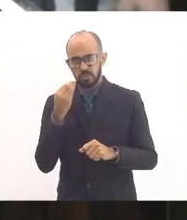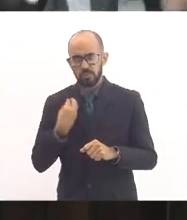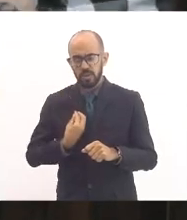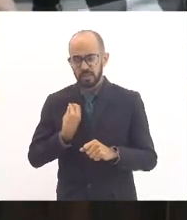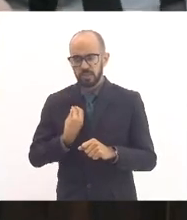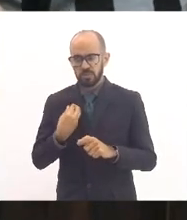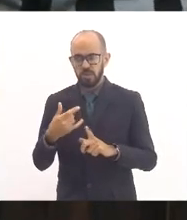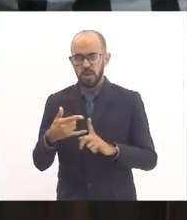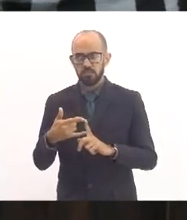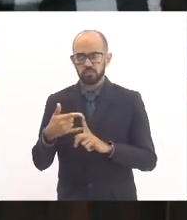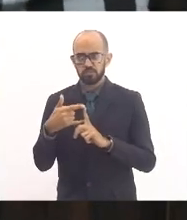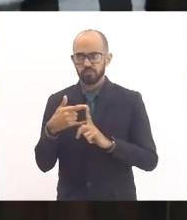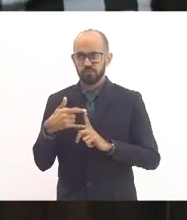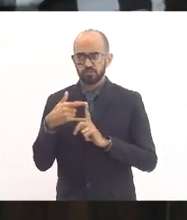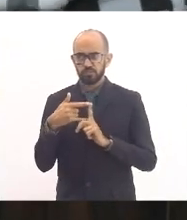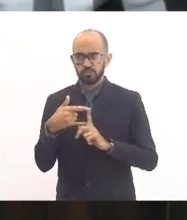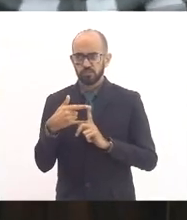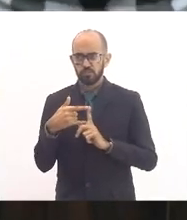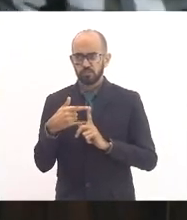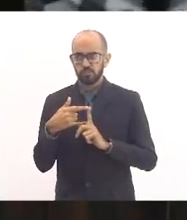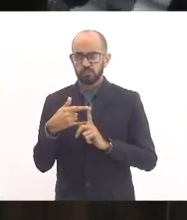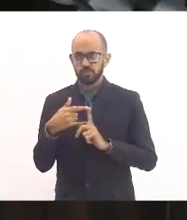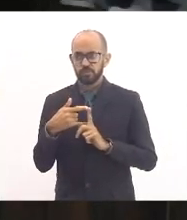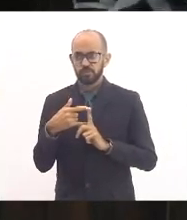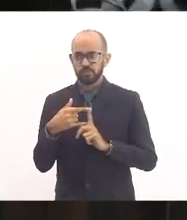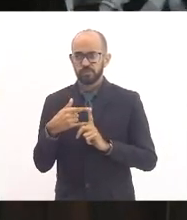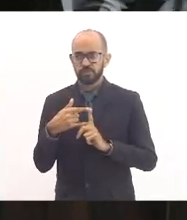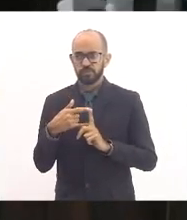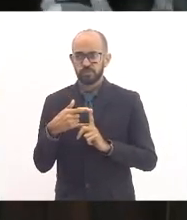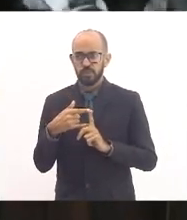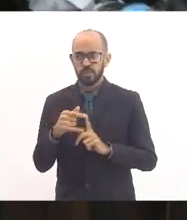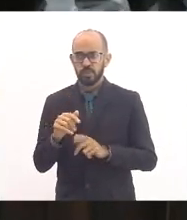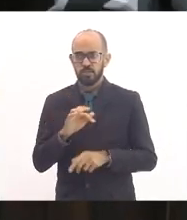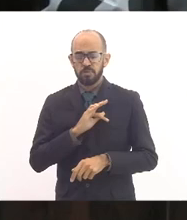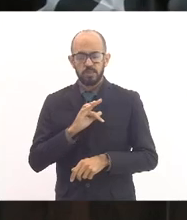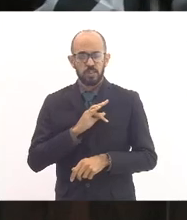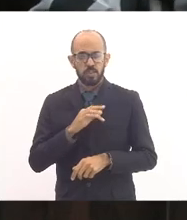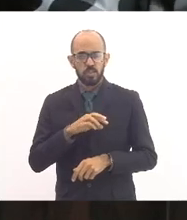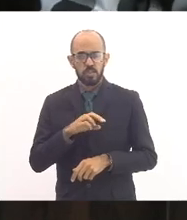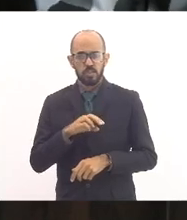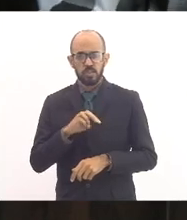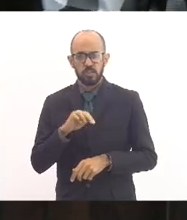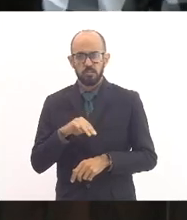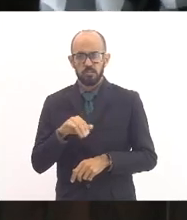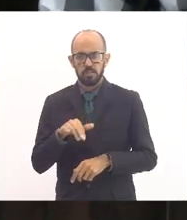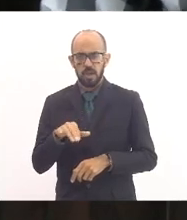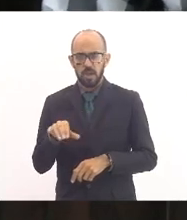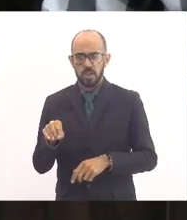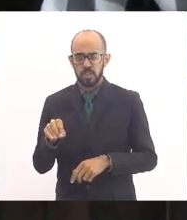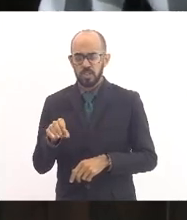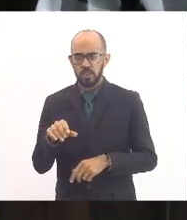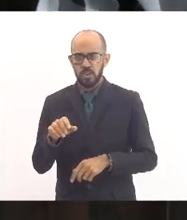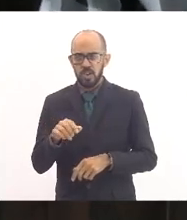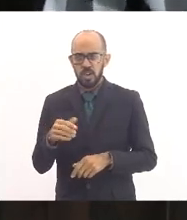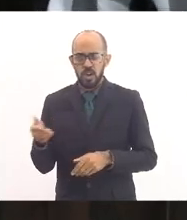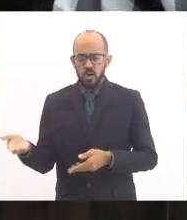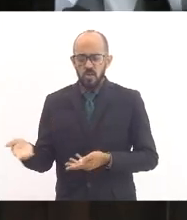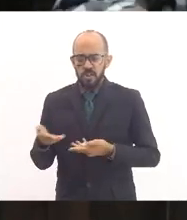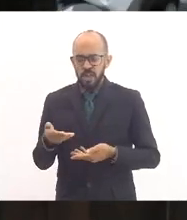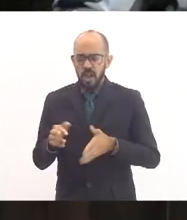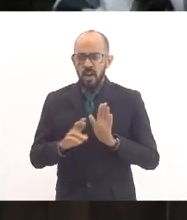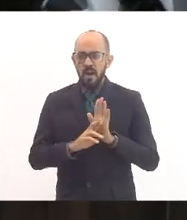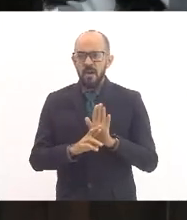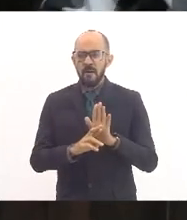dobro da Lari tá tudo aqui Deputado Marcio Roberto que tá Martha Rocha chamar a representação da Polícia Civil